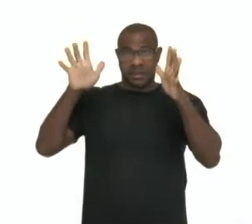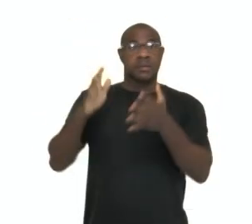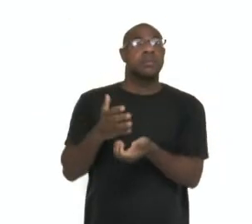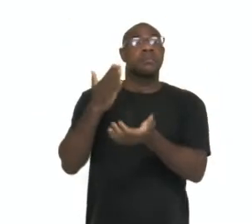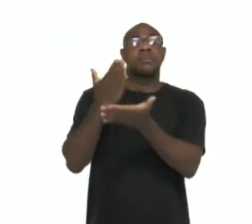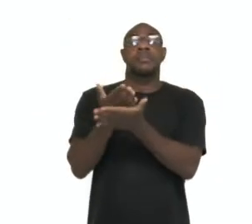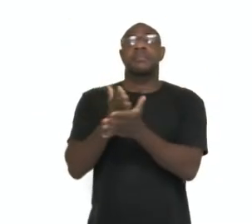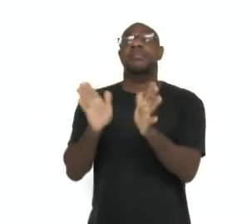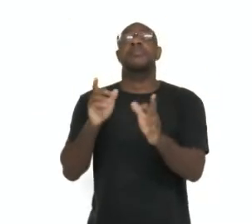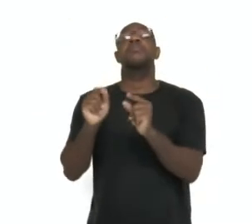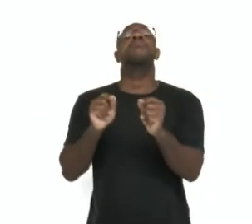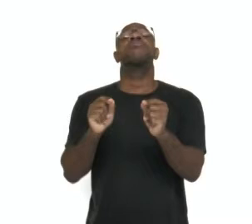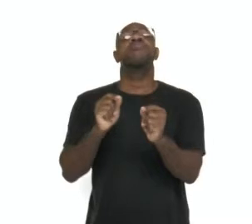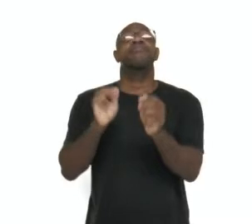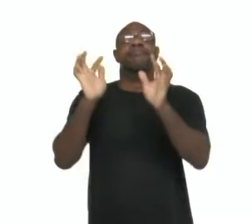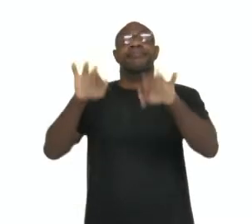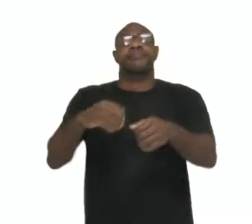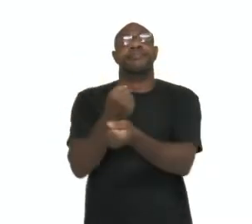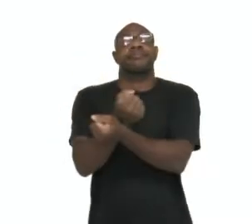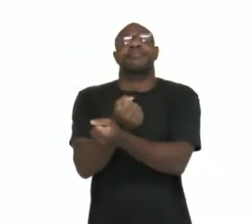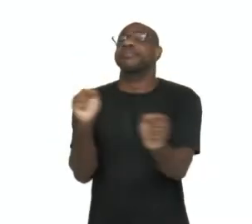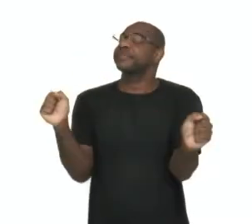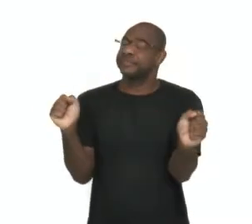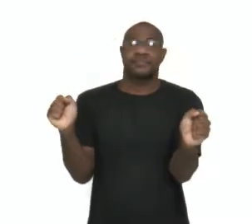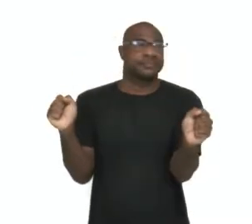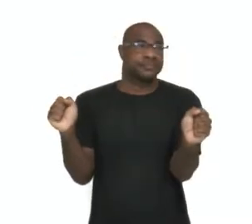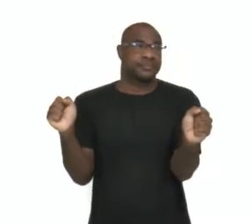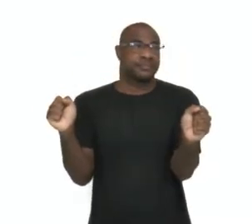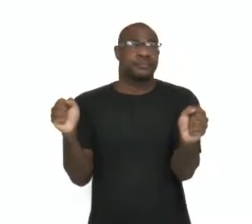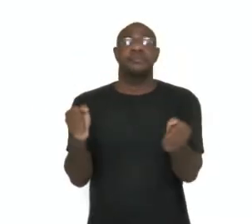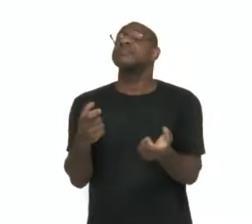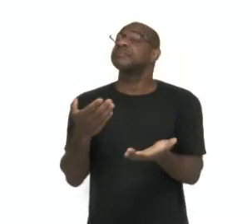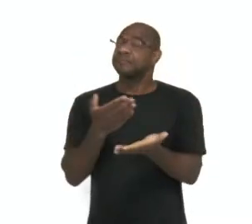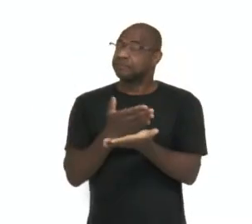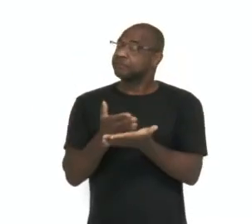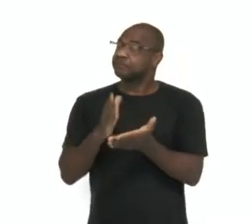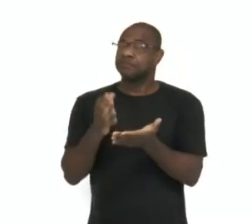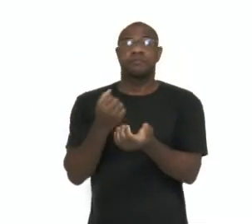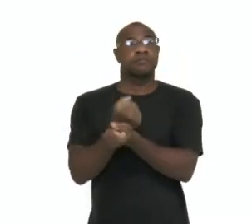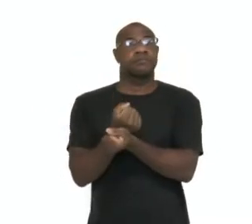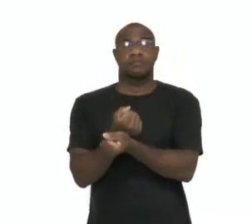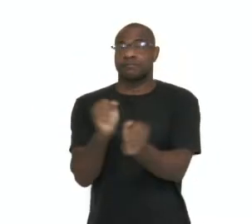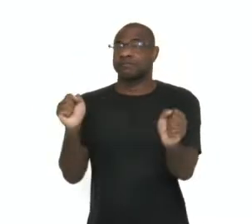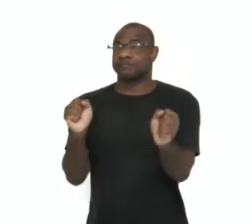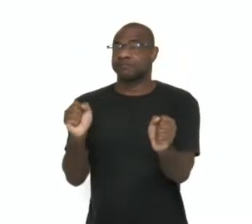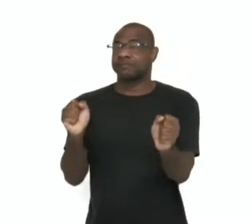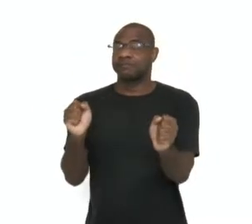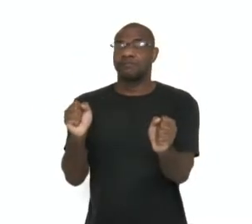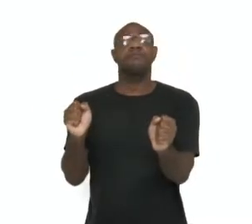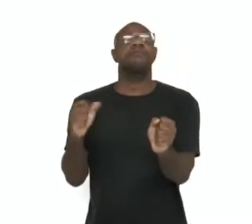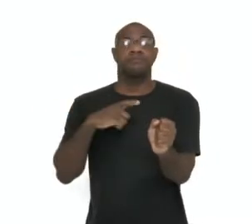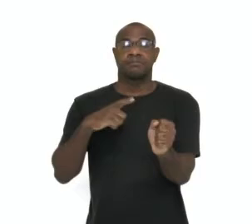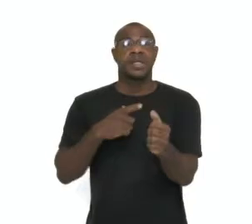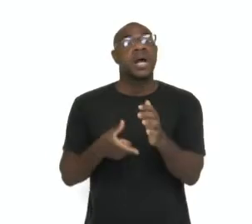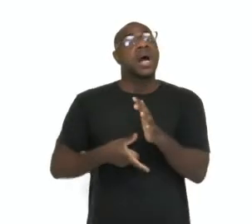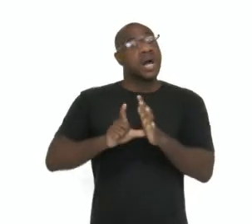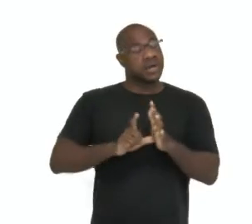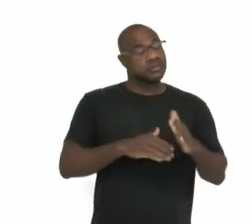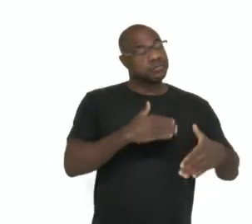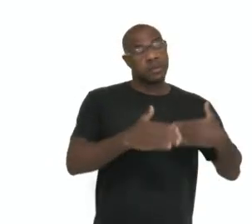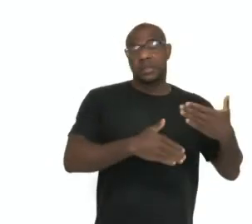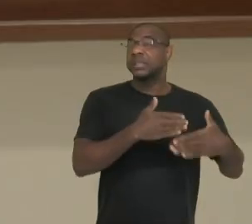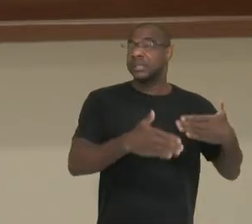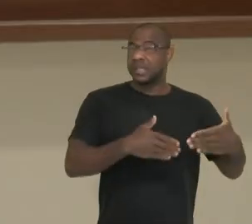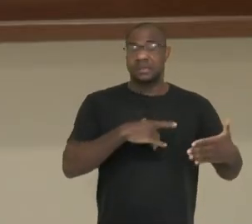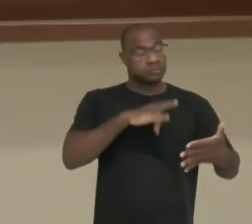acabar abolindo a escravidão. Isso mesmo, eles acabam abolindo antes mesmo do processo que vai ser